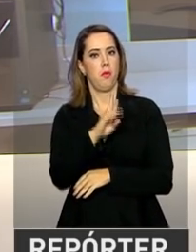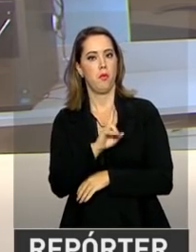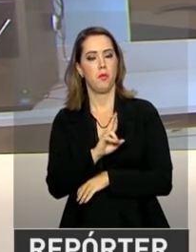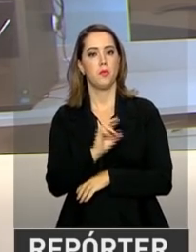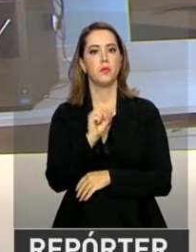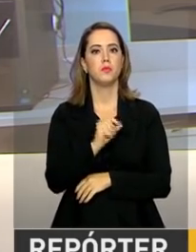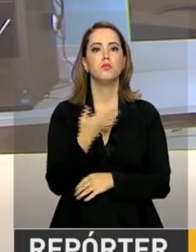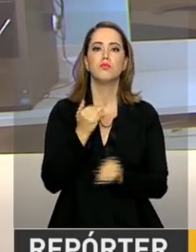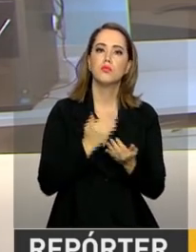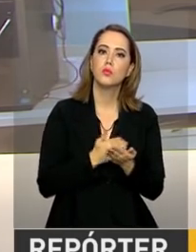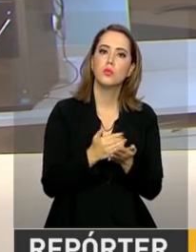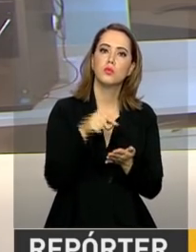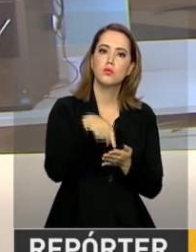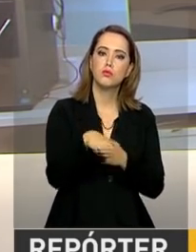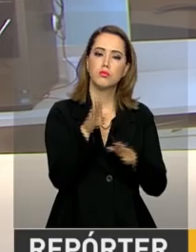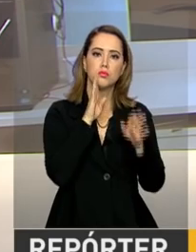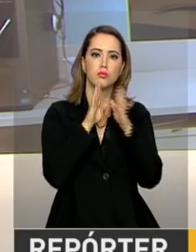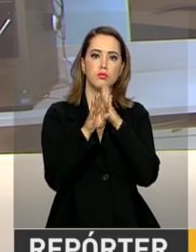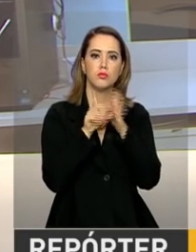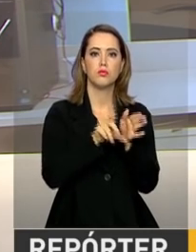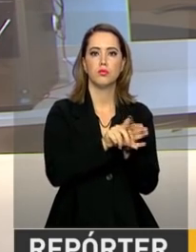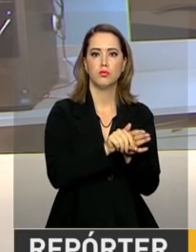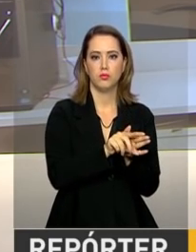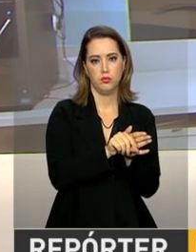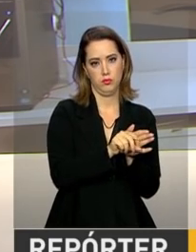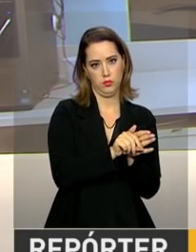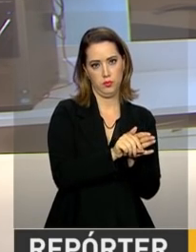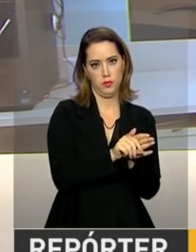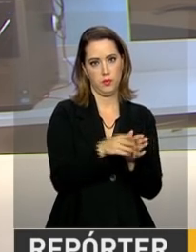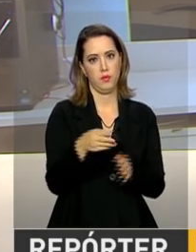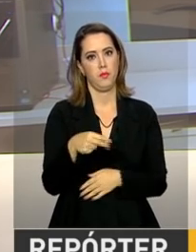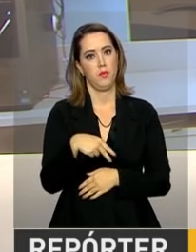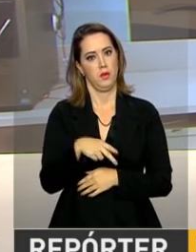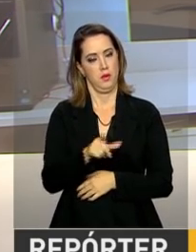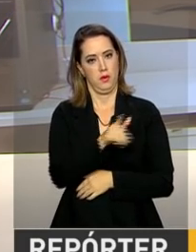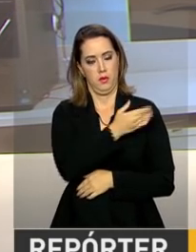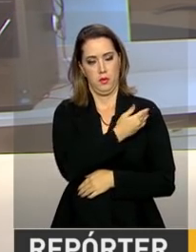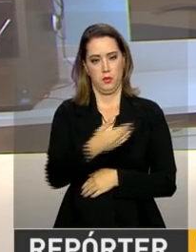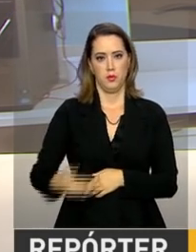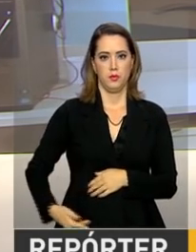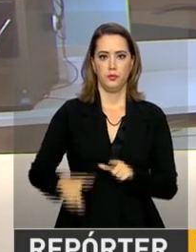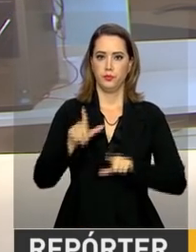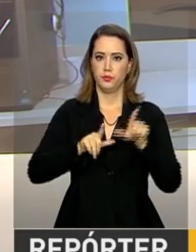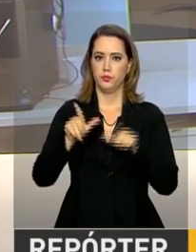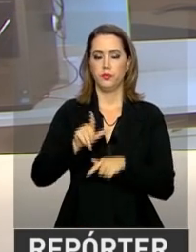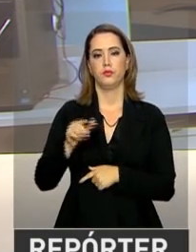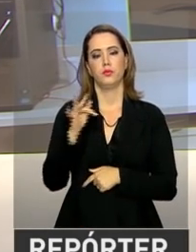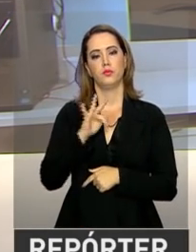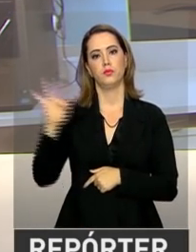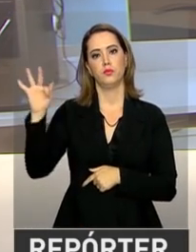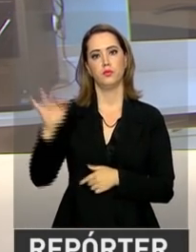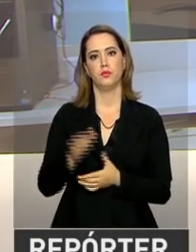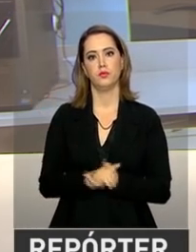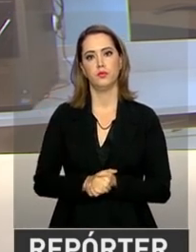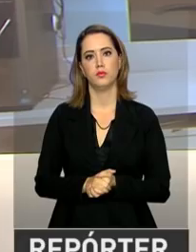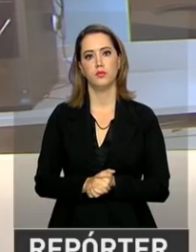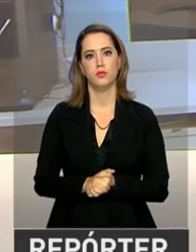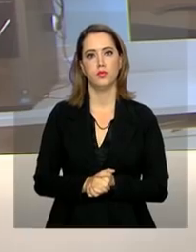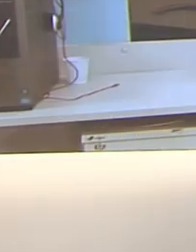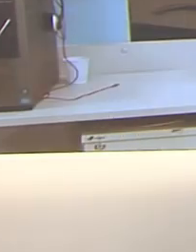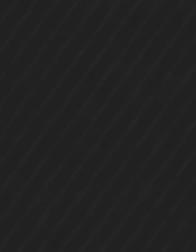NBR. Acompanhe também as novidades do governo federal em nossas redes sociais. Continue com a gente, NBR, a TV do governo